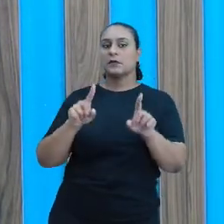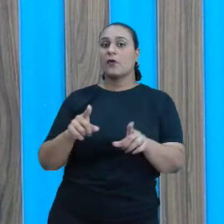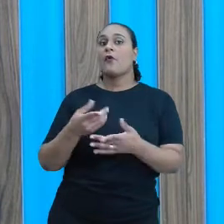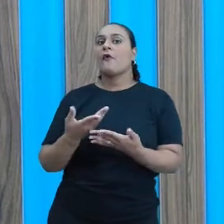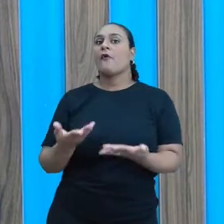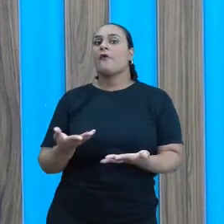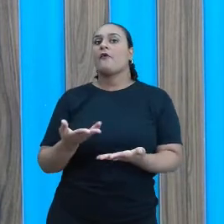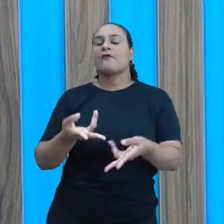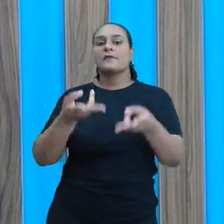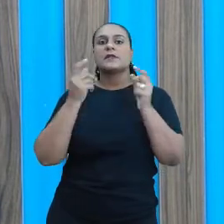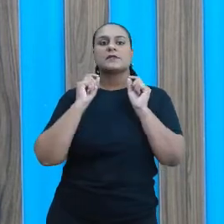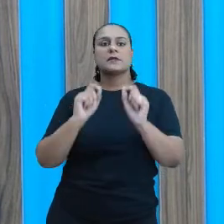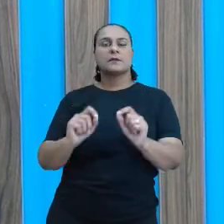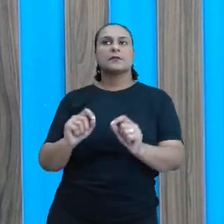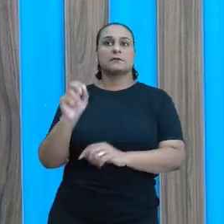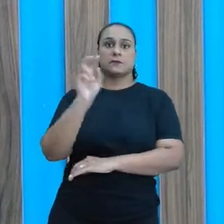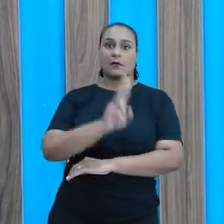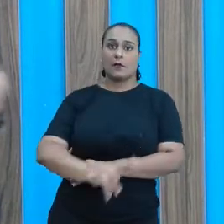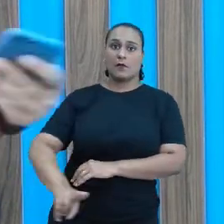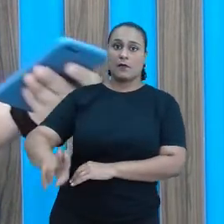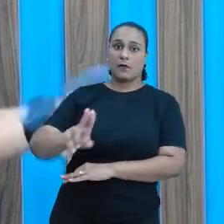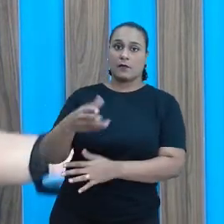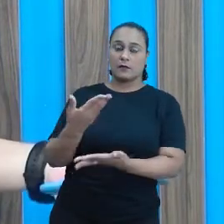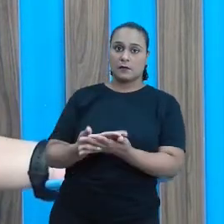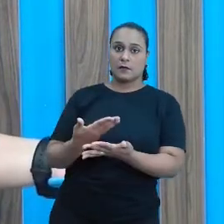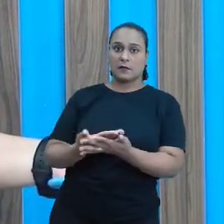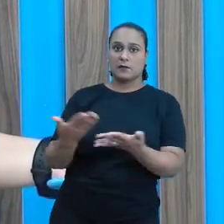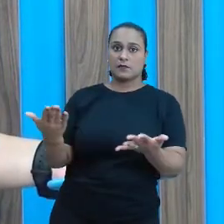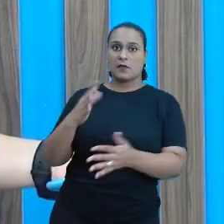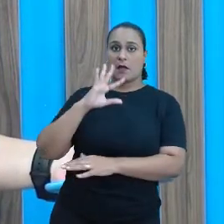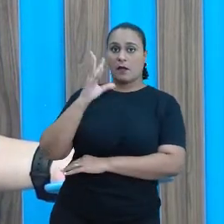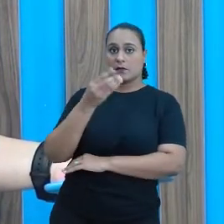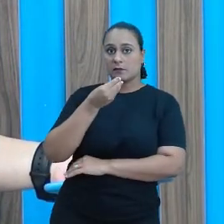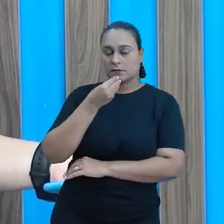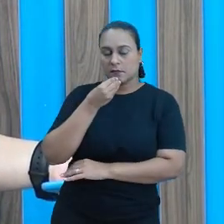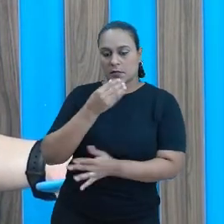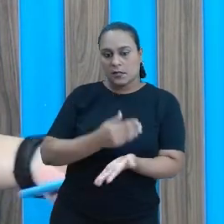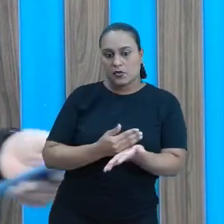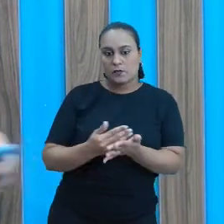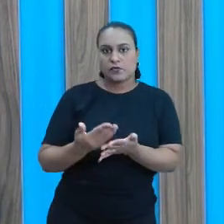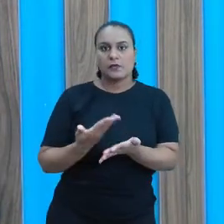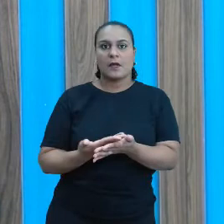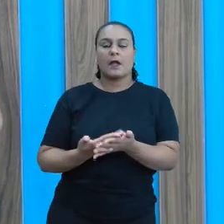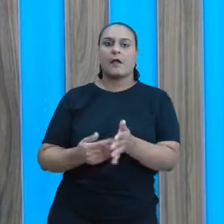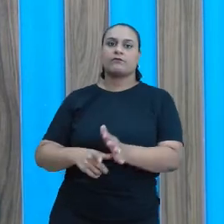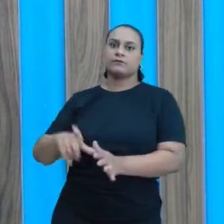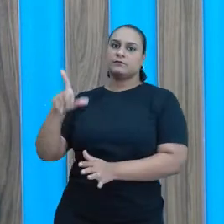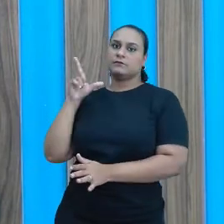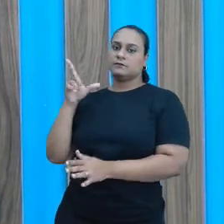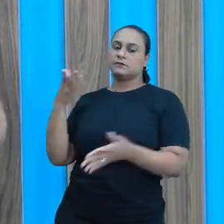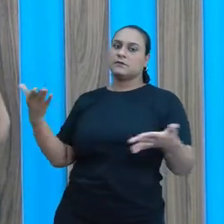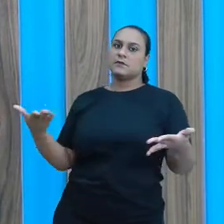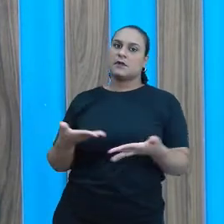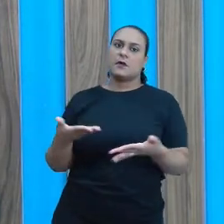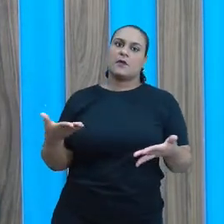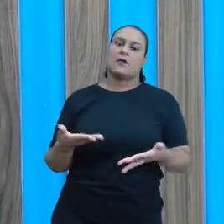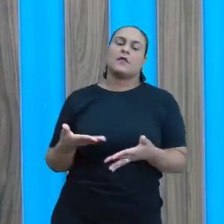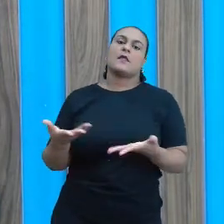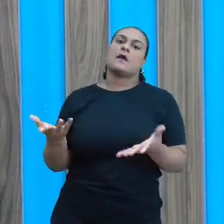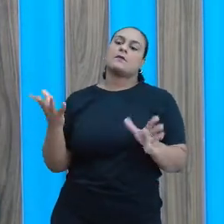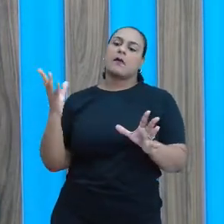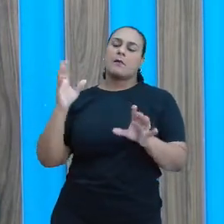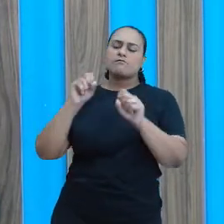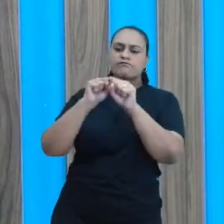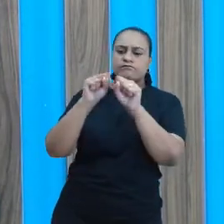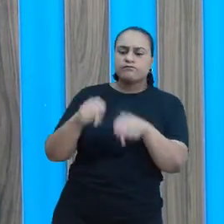está utilizando na aula de hoje é o conhecimento que a gente iniciou nas aulas anteriores e agora a gente está dando uma